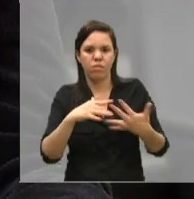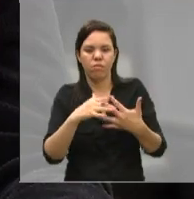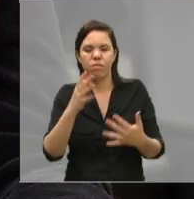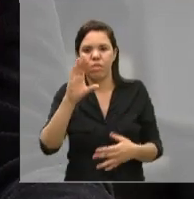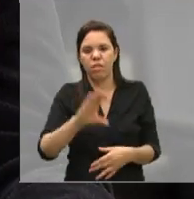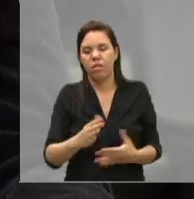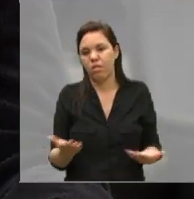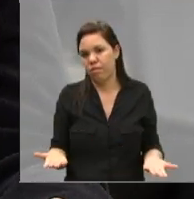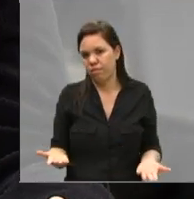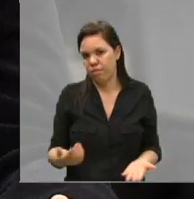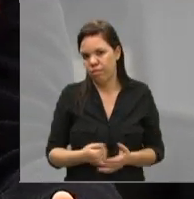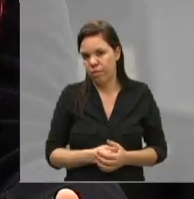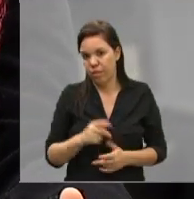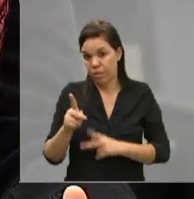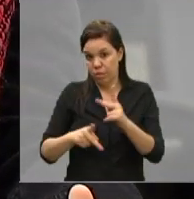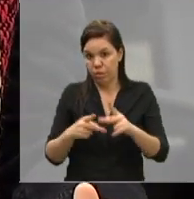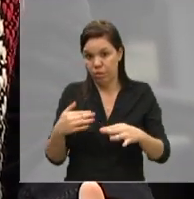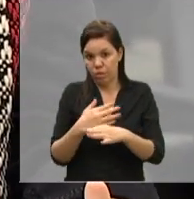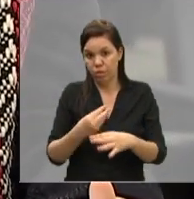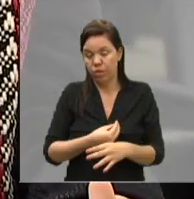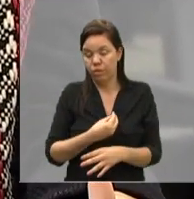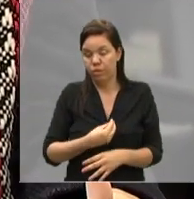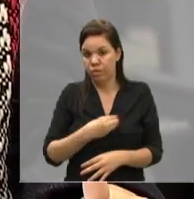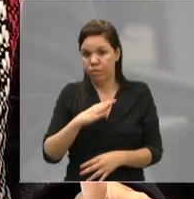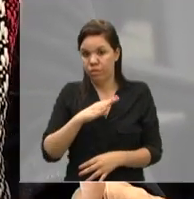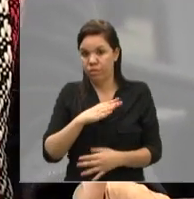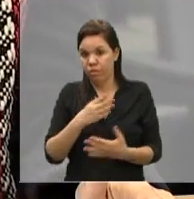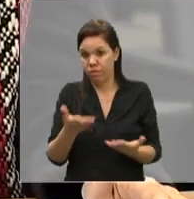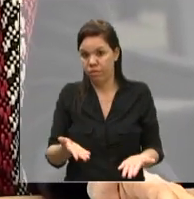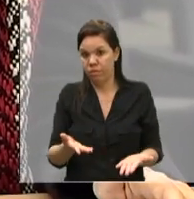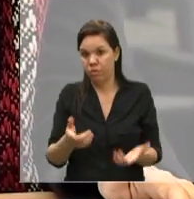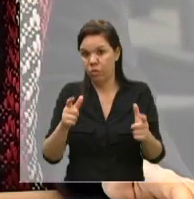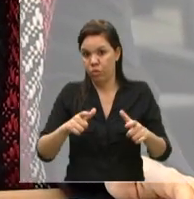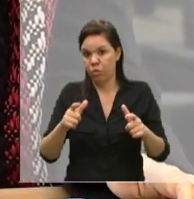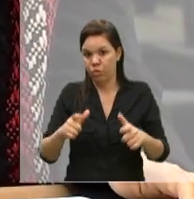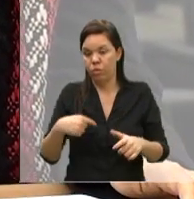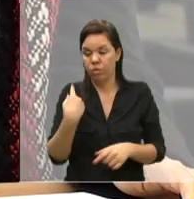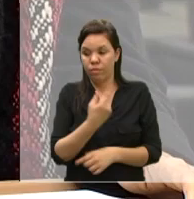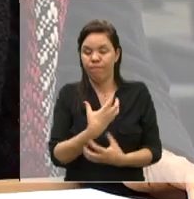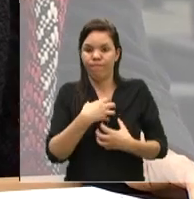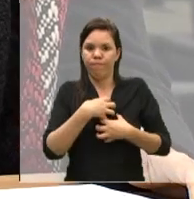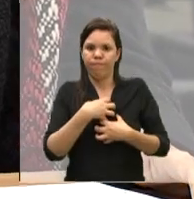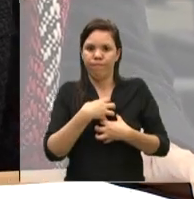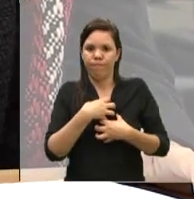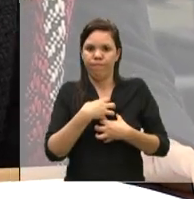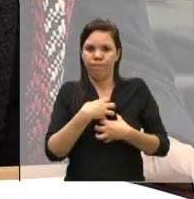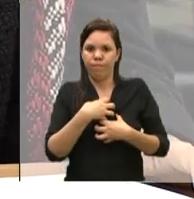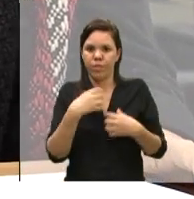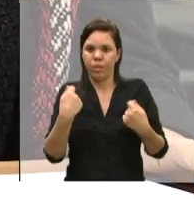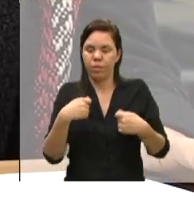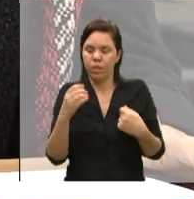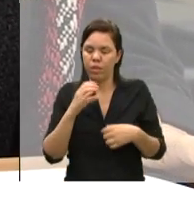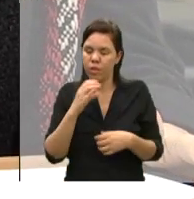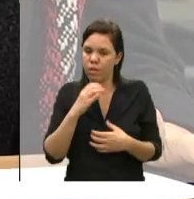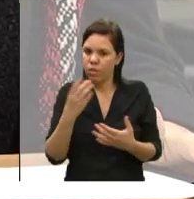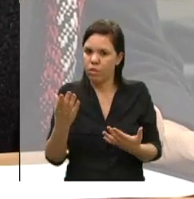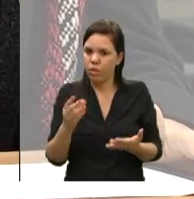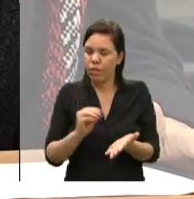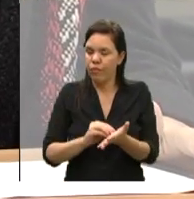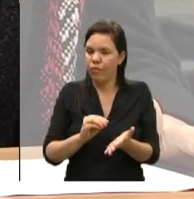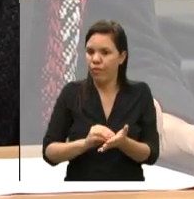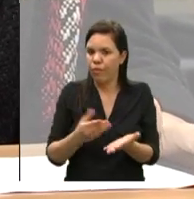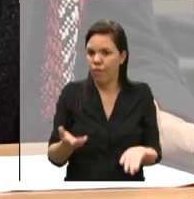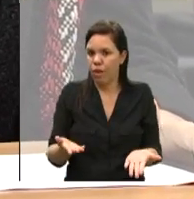pessoas vivem. E a cidade talvez seja o espaço onde a gente sente de forma mais imediata essa